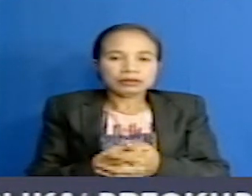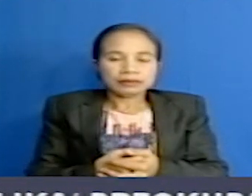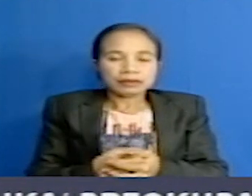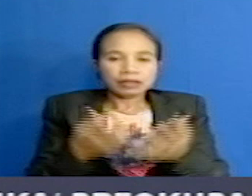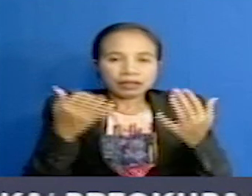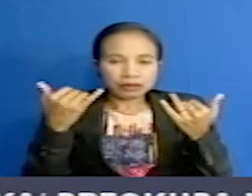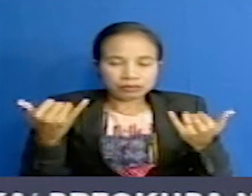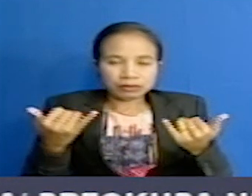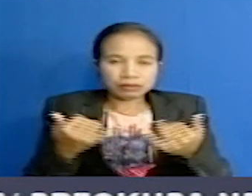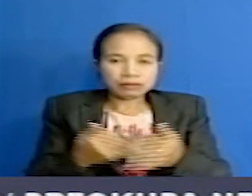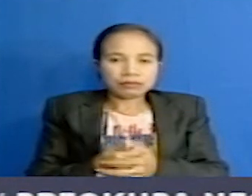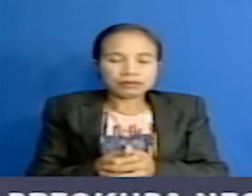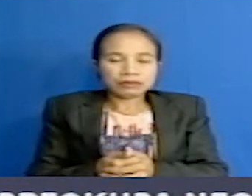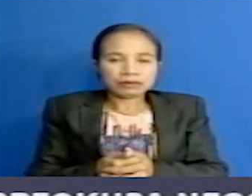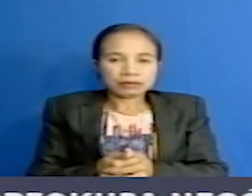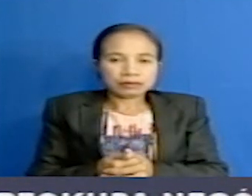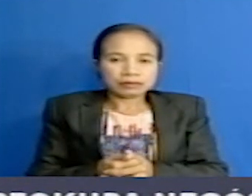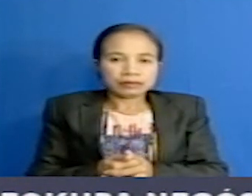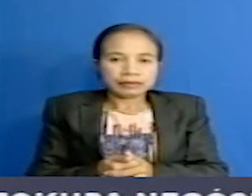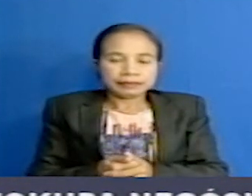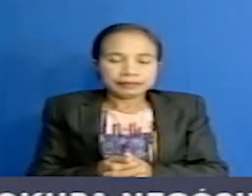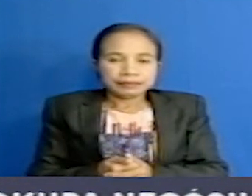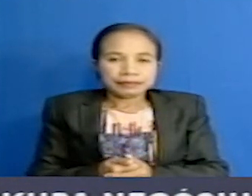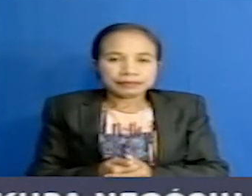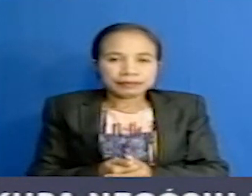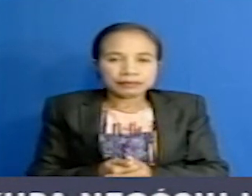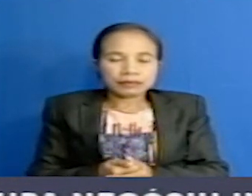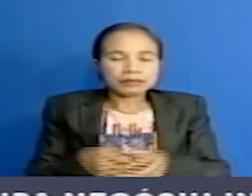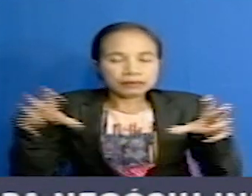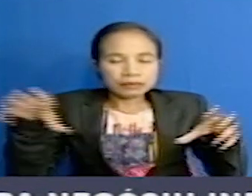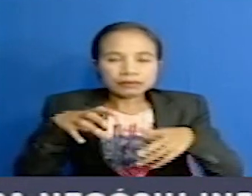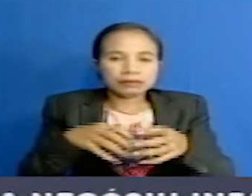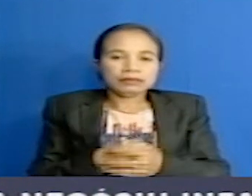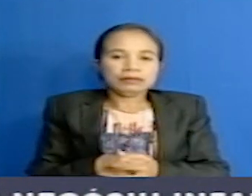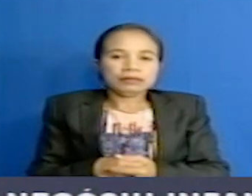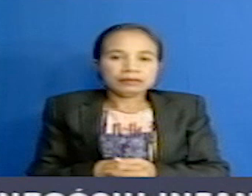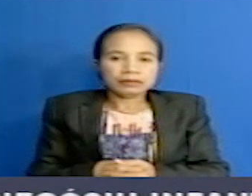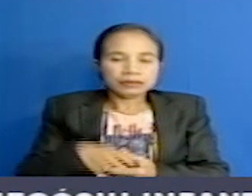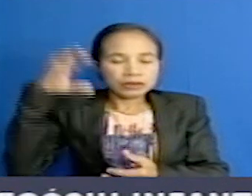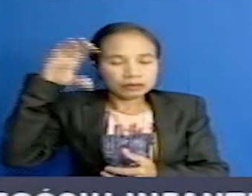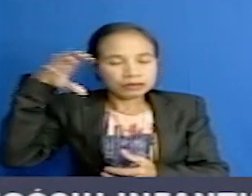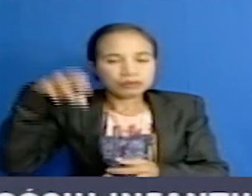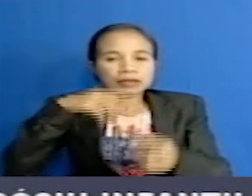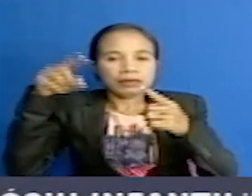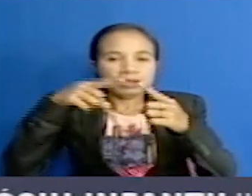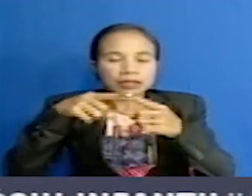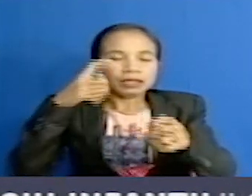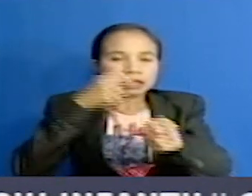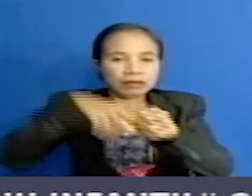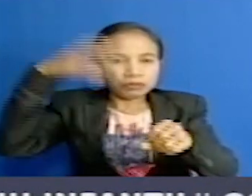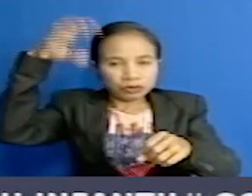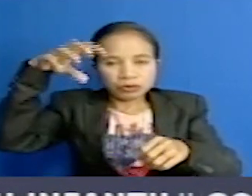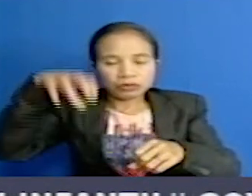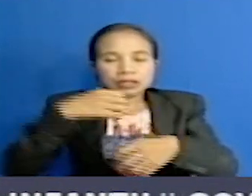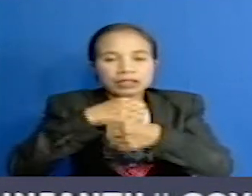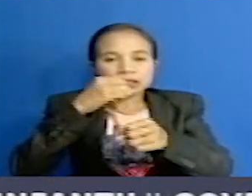agora mos ativa ela nessa oscilação mais julho sistema ida né intensifica udan halo udan banheira tamo na tempo udan